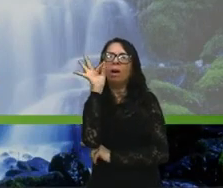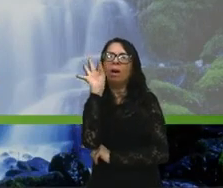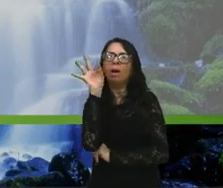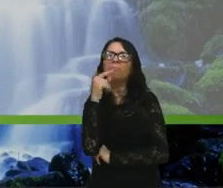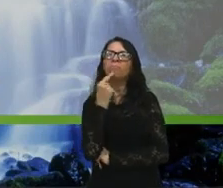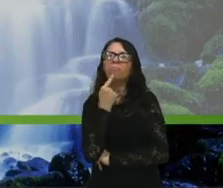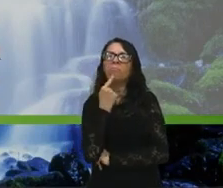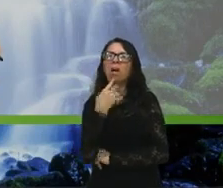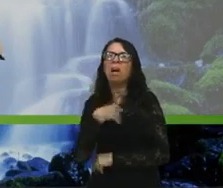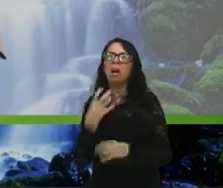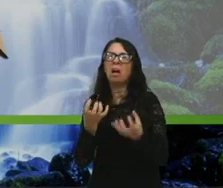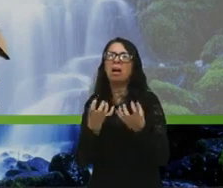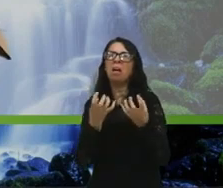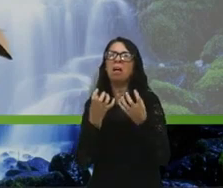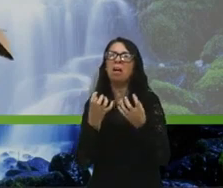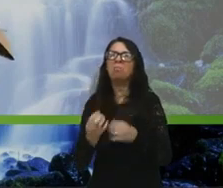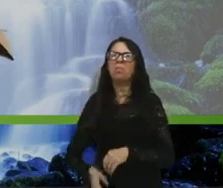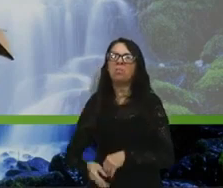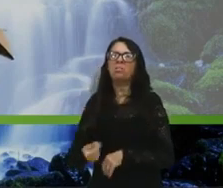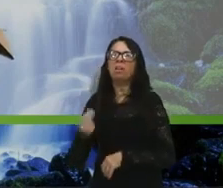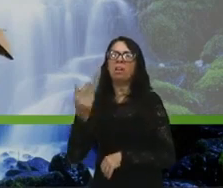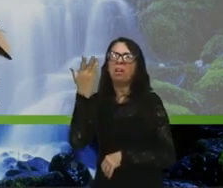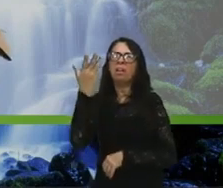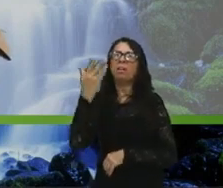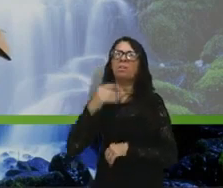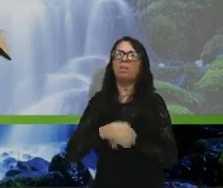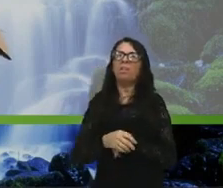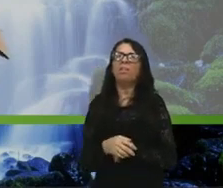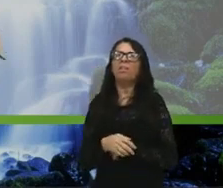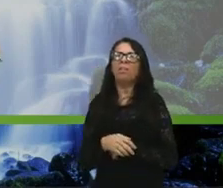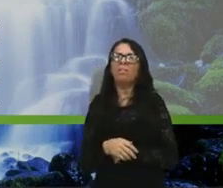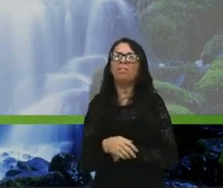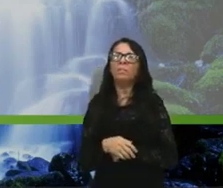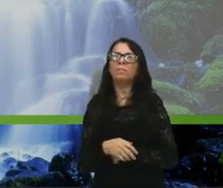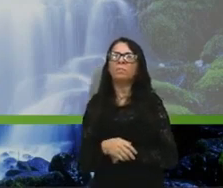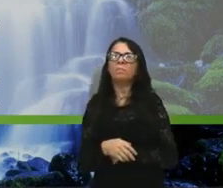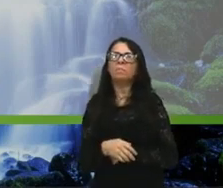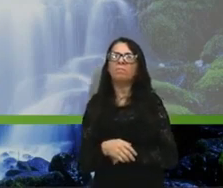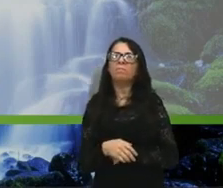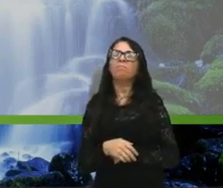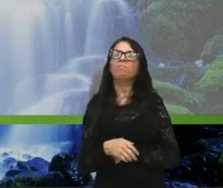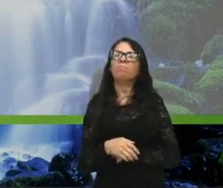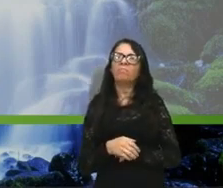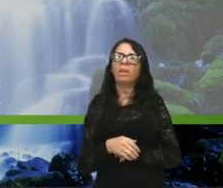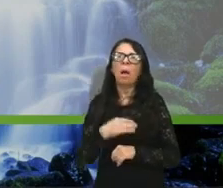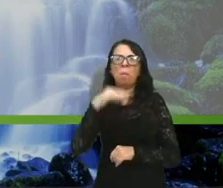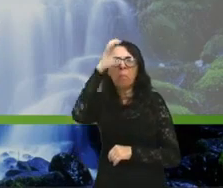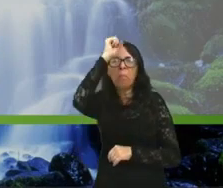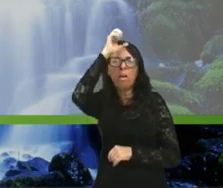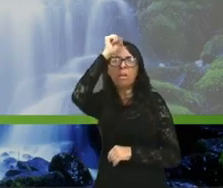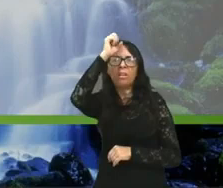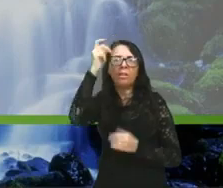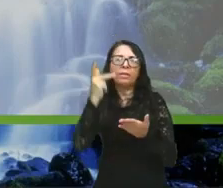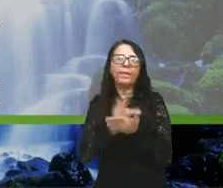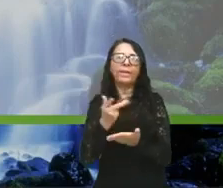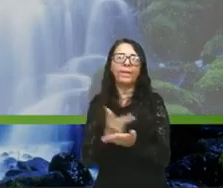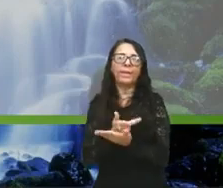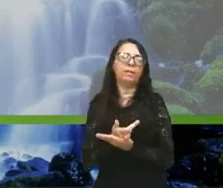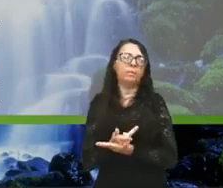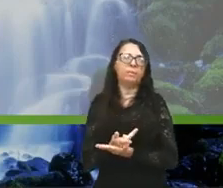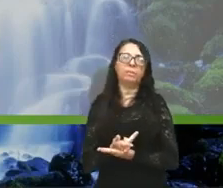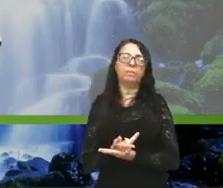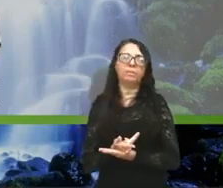Mas não para ter uma vida transformada pelo poder do Espírito Santo. Se nós fizermos